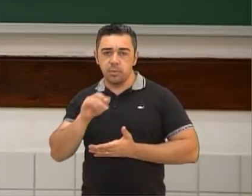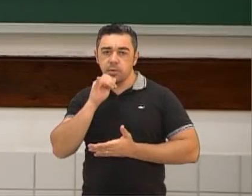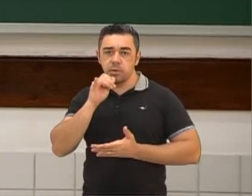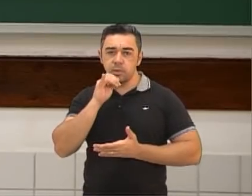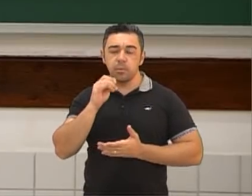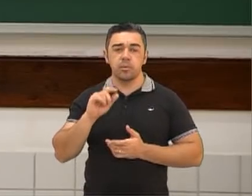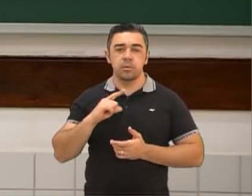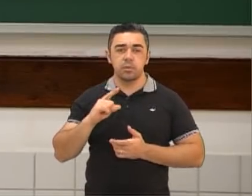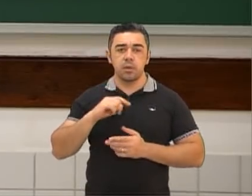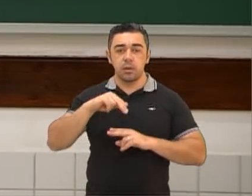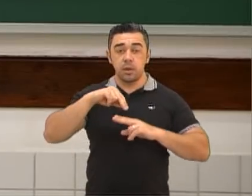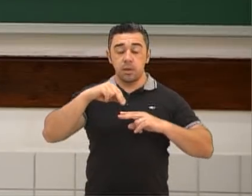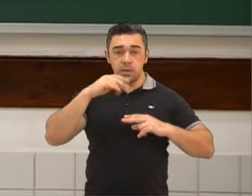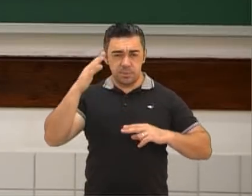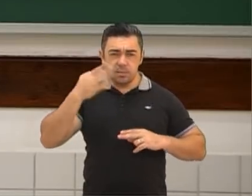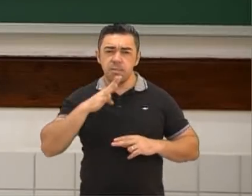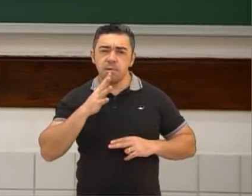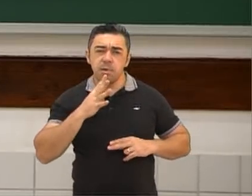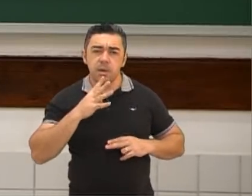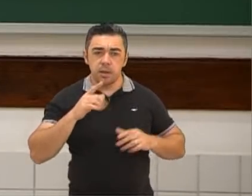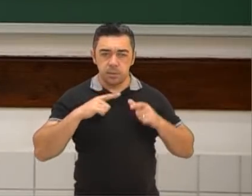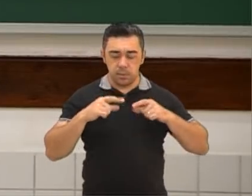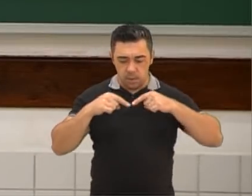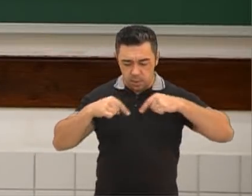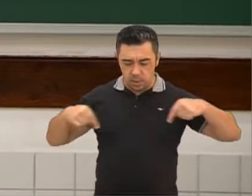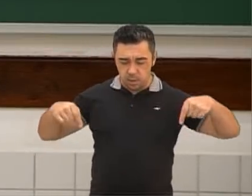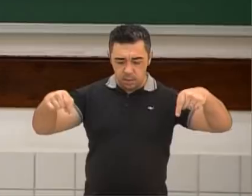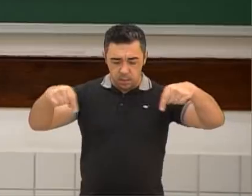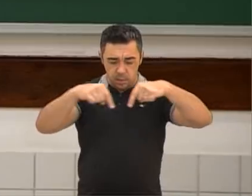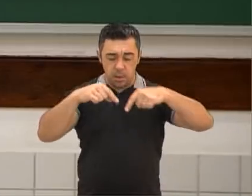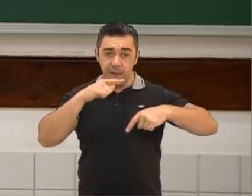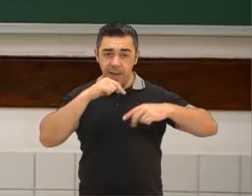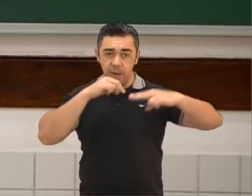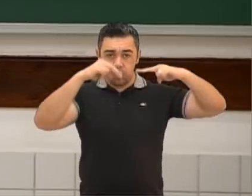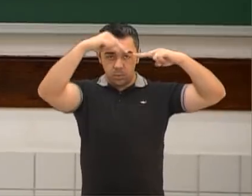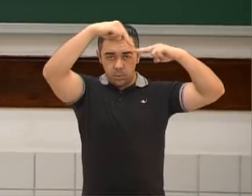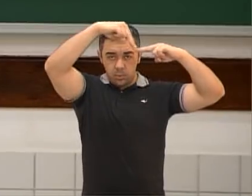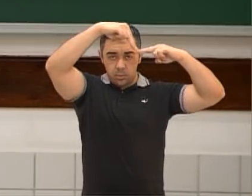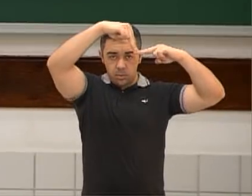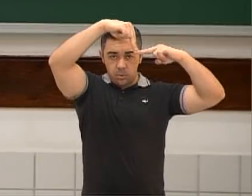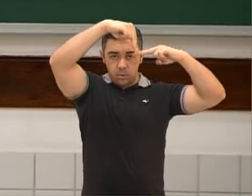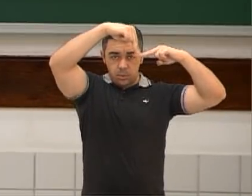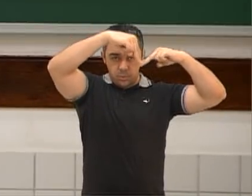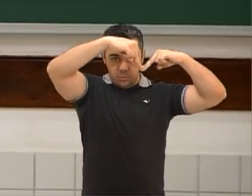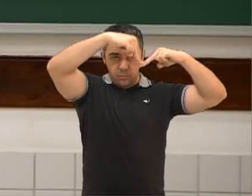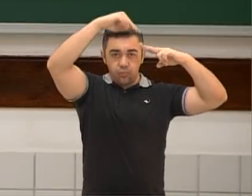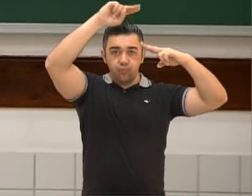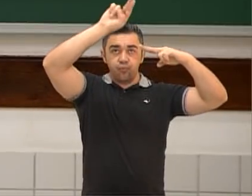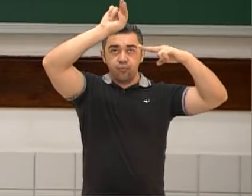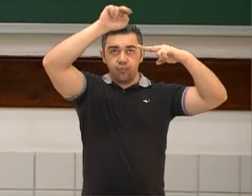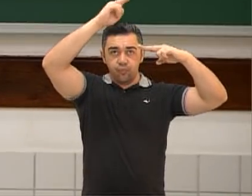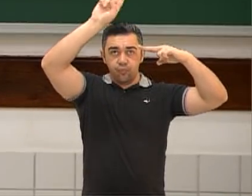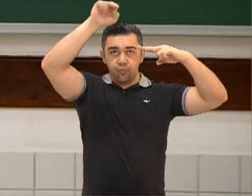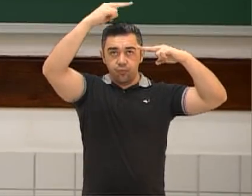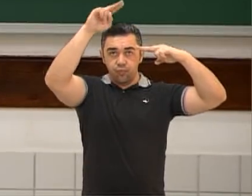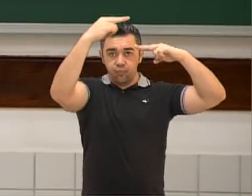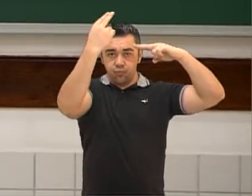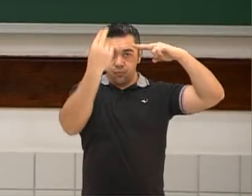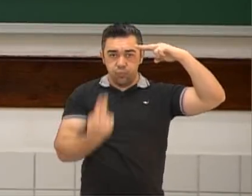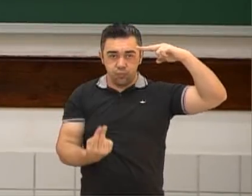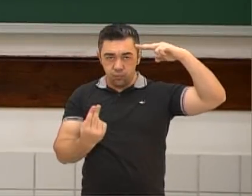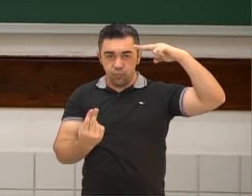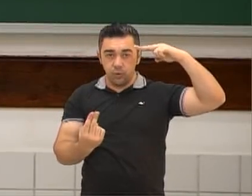saltos ornamentais, né, aqueles em que o saltador pula de uma plataforma e cai numa piscina, os